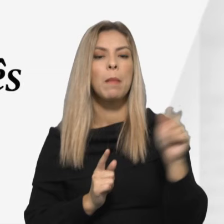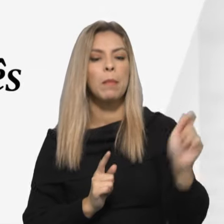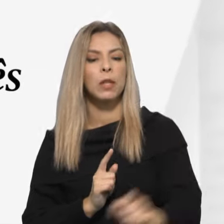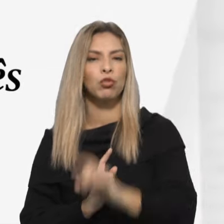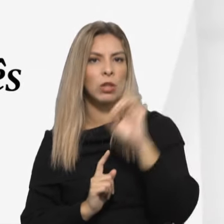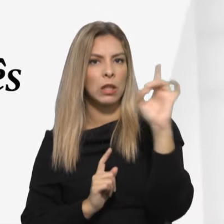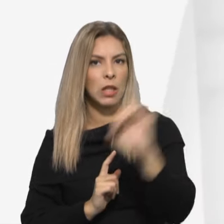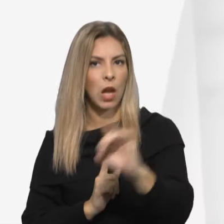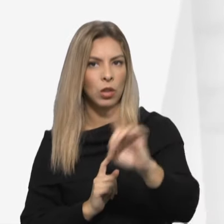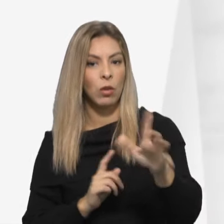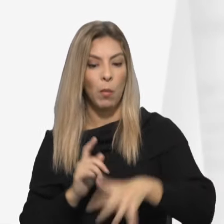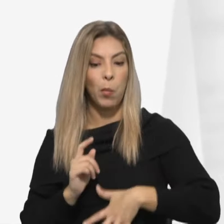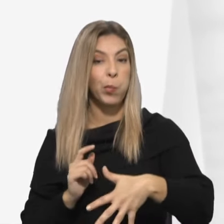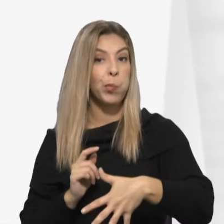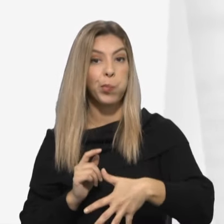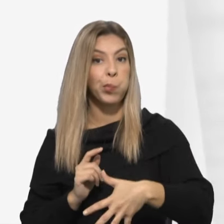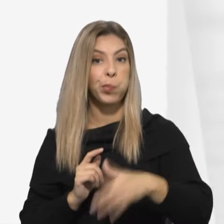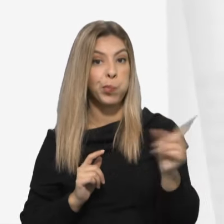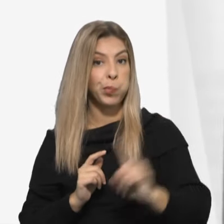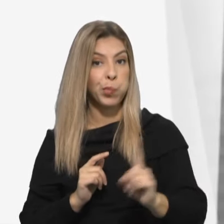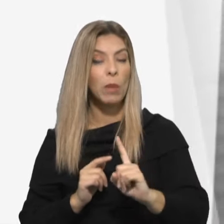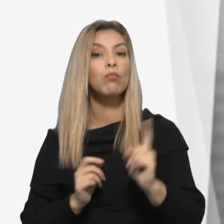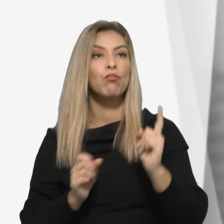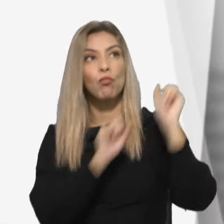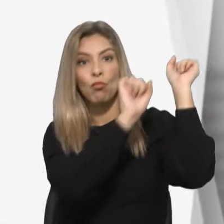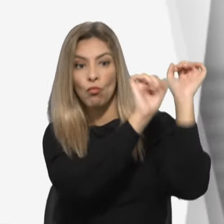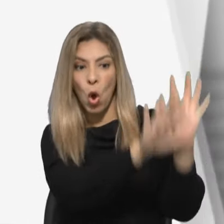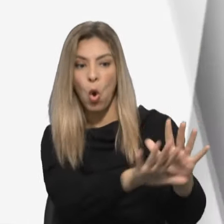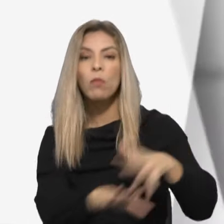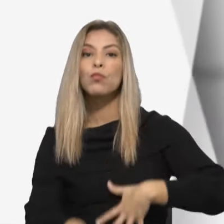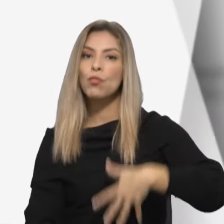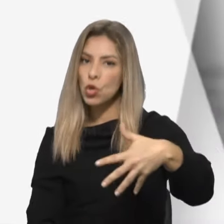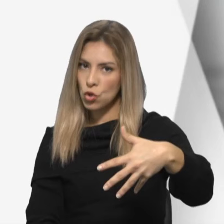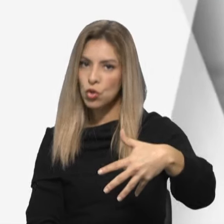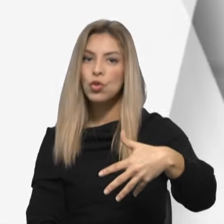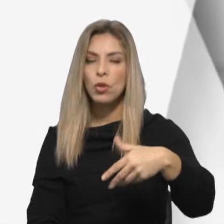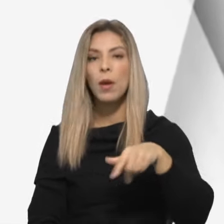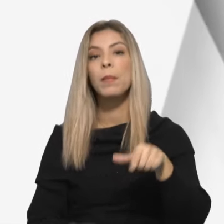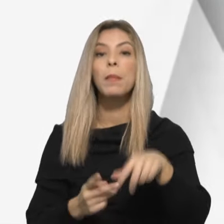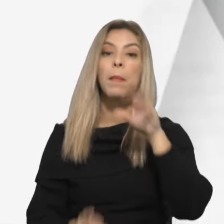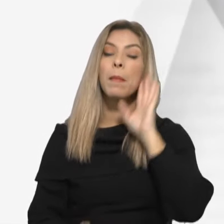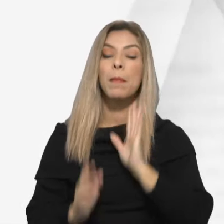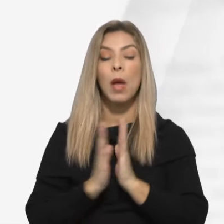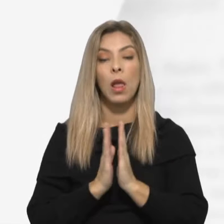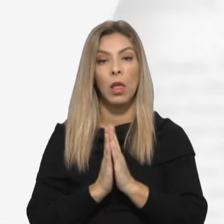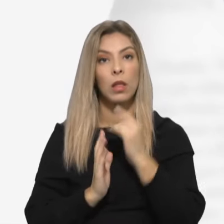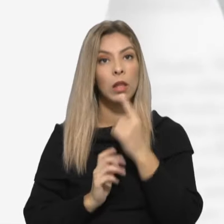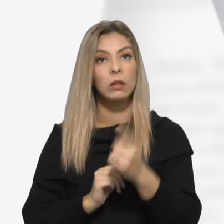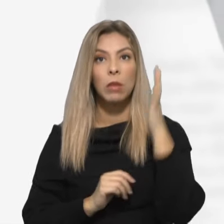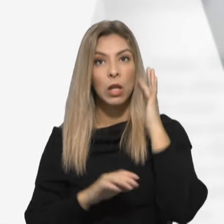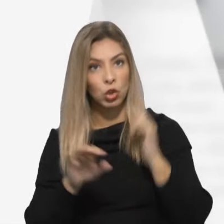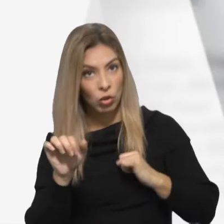chamavam estéril, porque a Deus nada é impossível. Maria disse então: Eis a escrava do